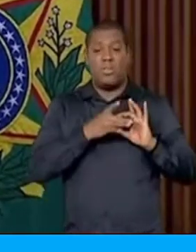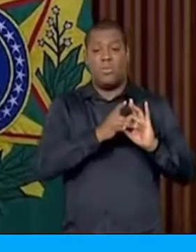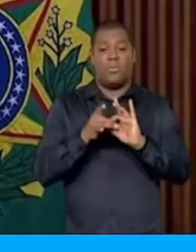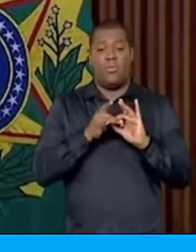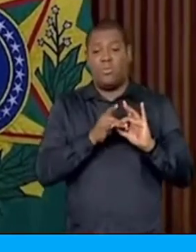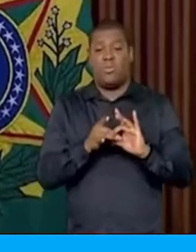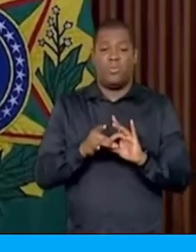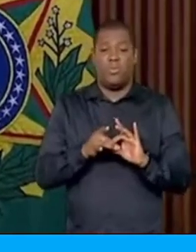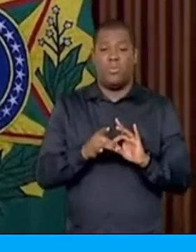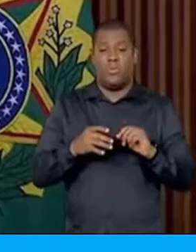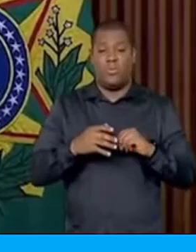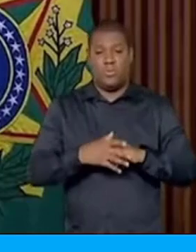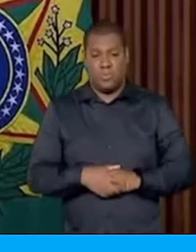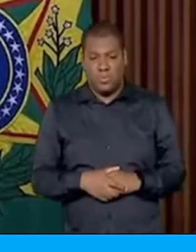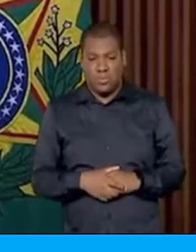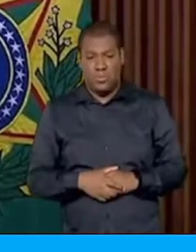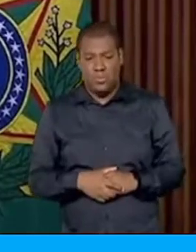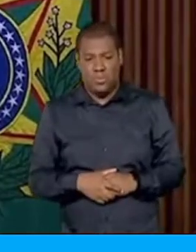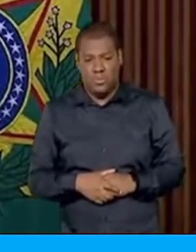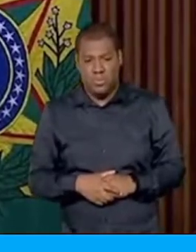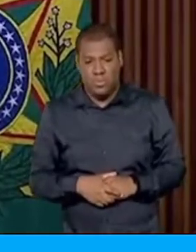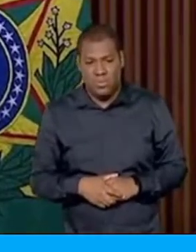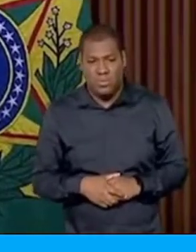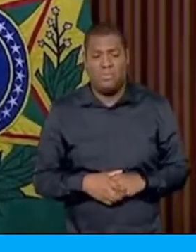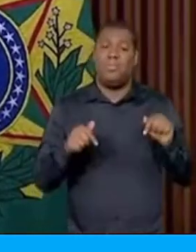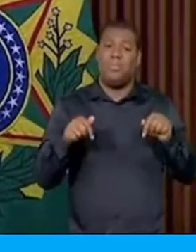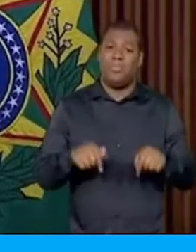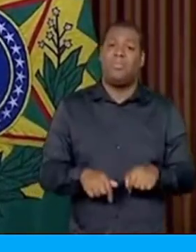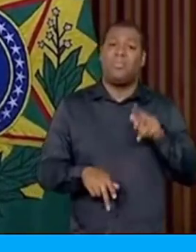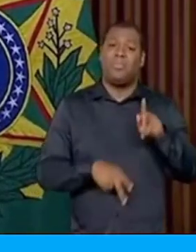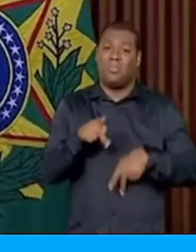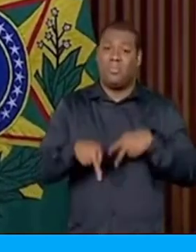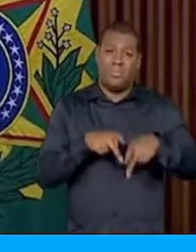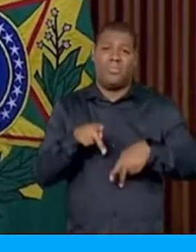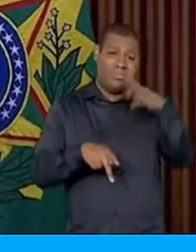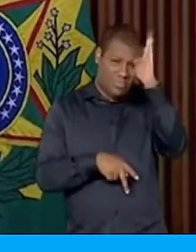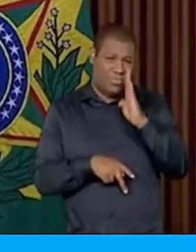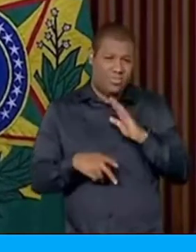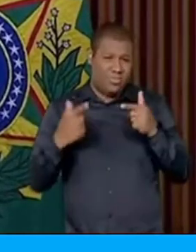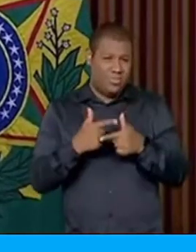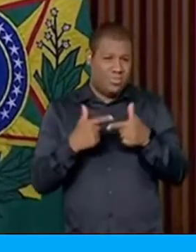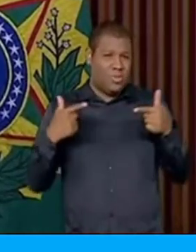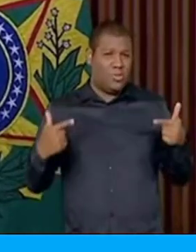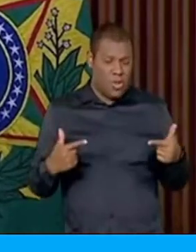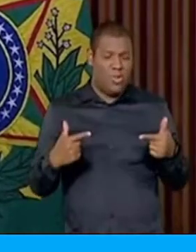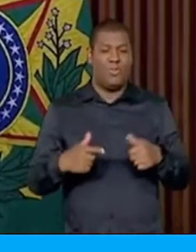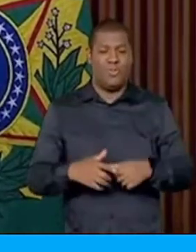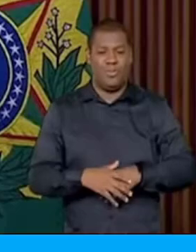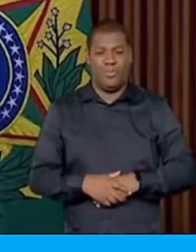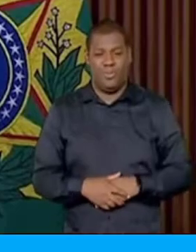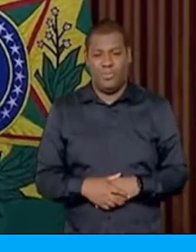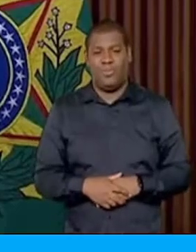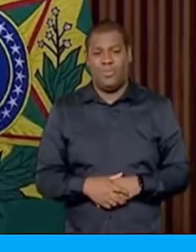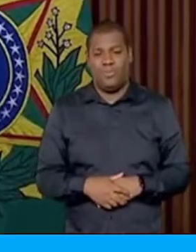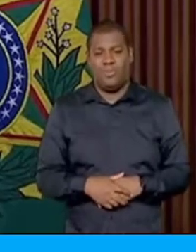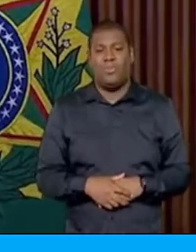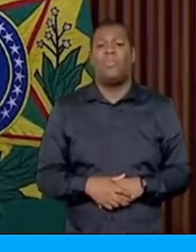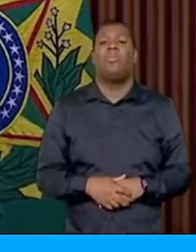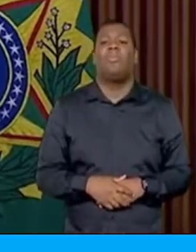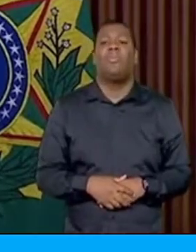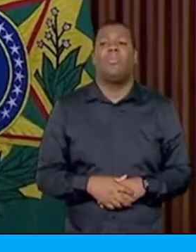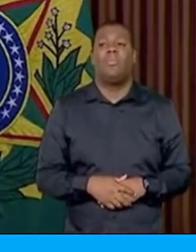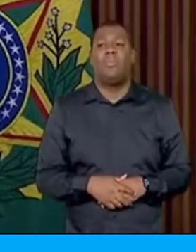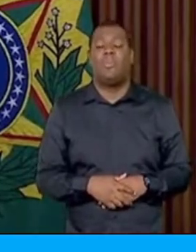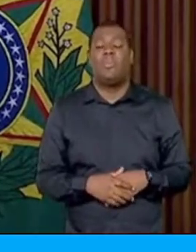que nós temos um pouco de sorte, um pouco de muita sorte, que a gente chegasse na situação que nós estamos vivendo, que o